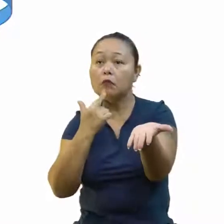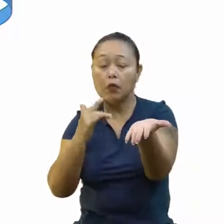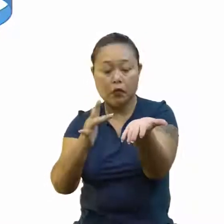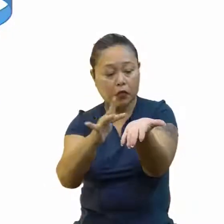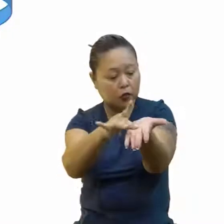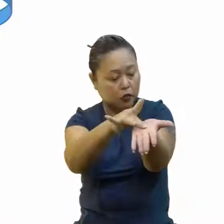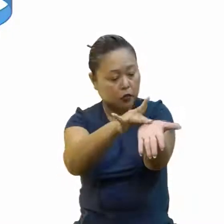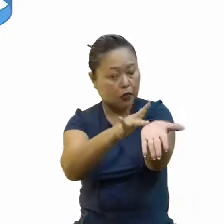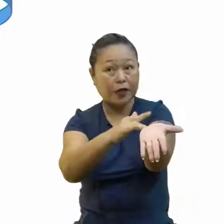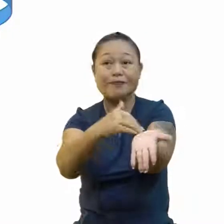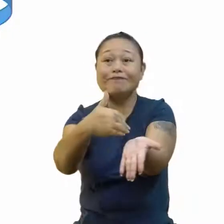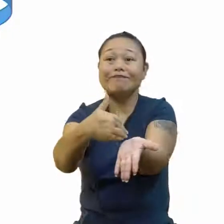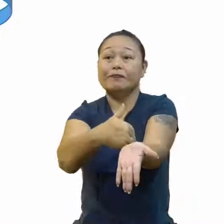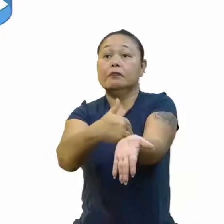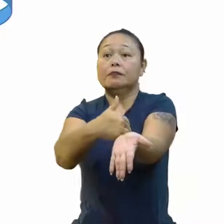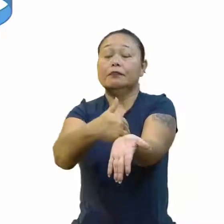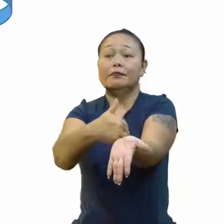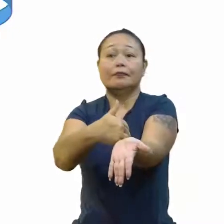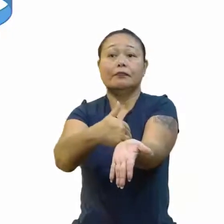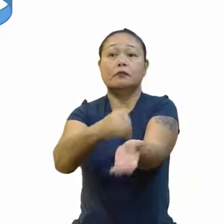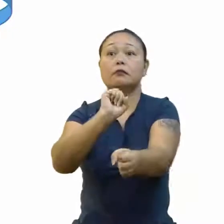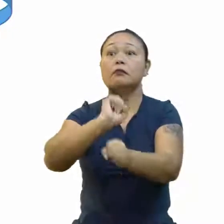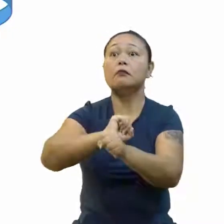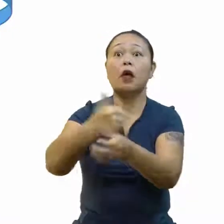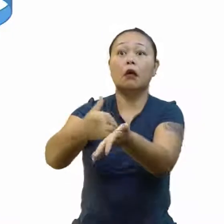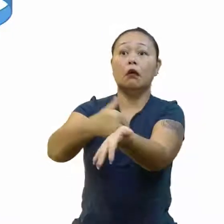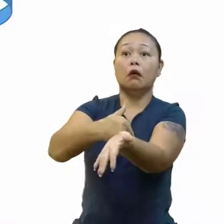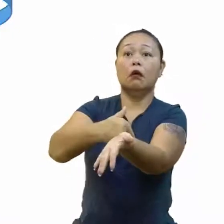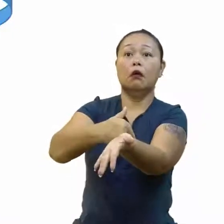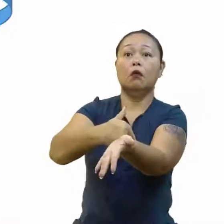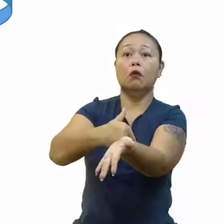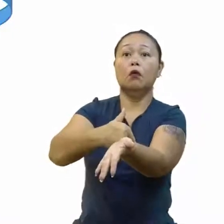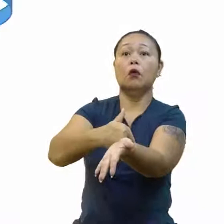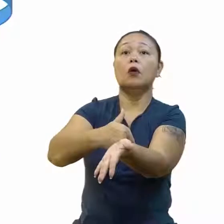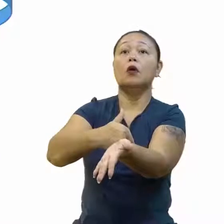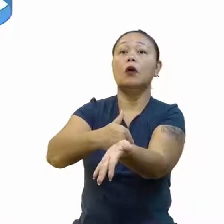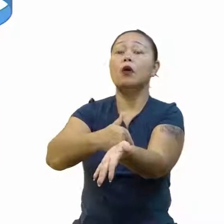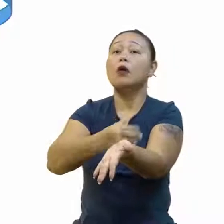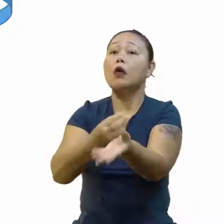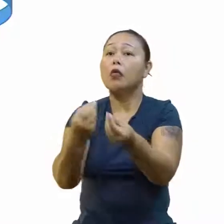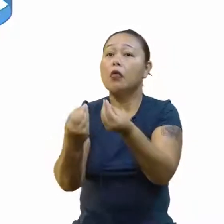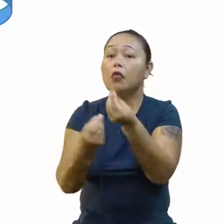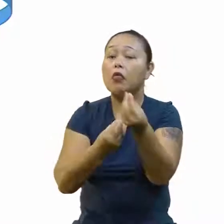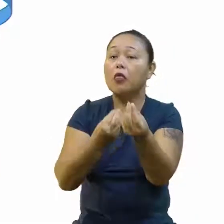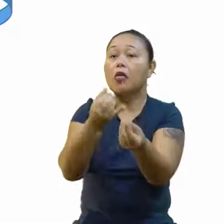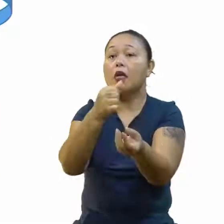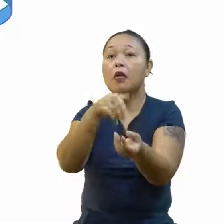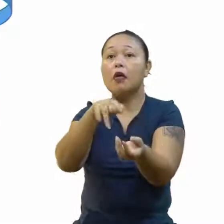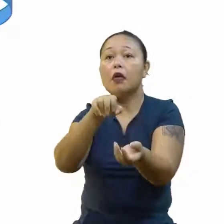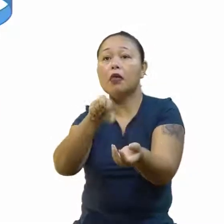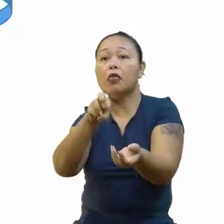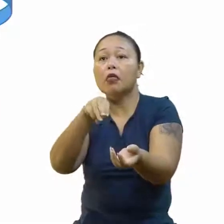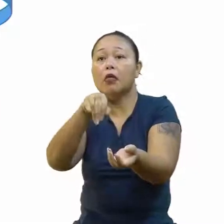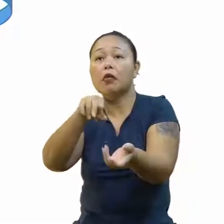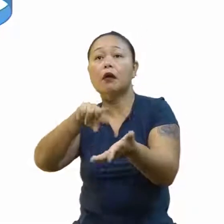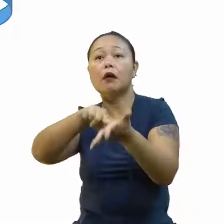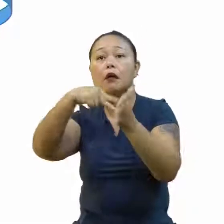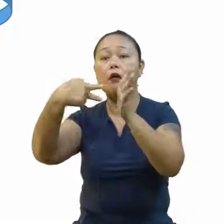consegue passar, ele dá ali o que nós chamamos de isquemia cardíaca, que